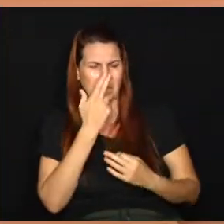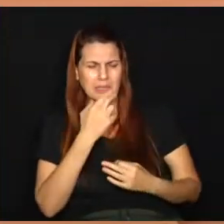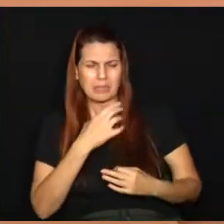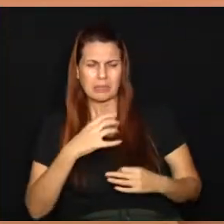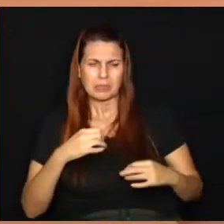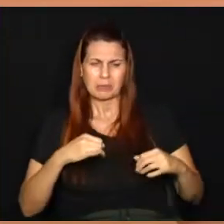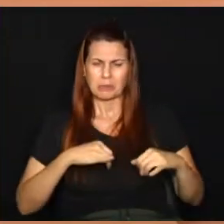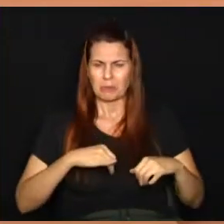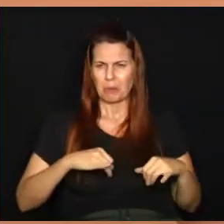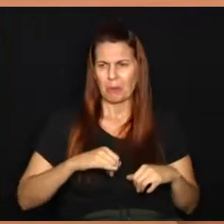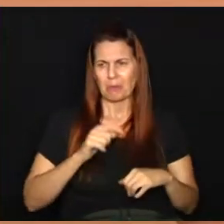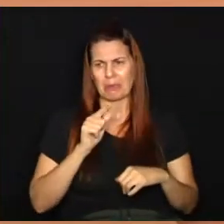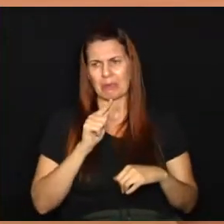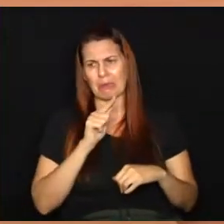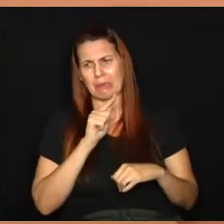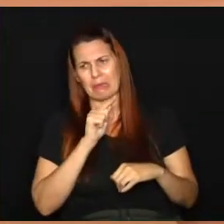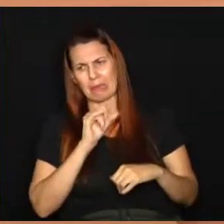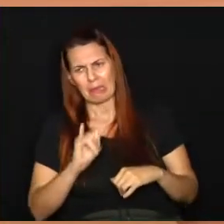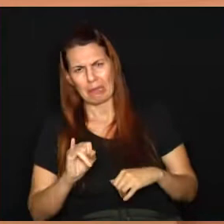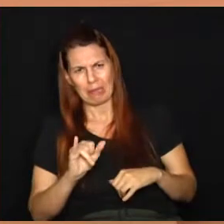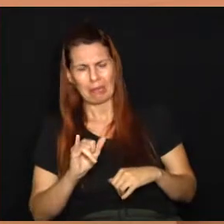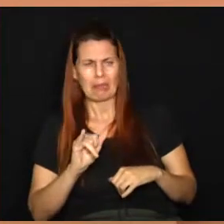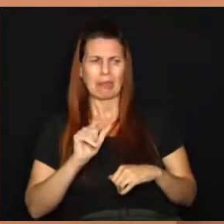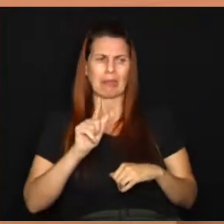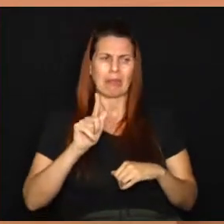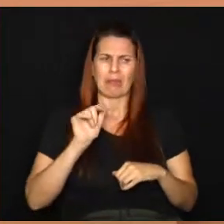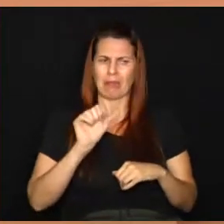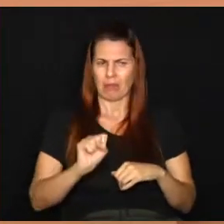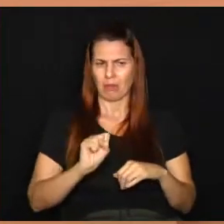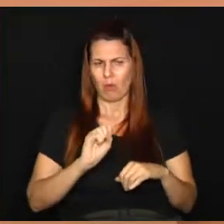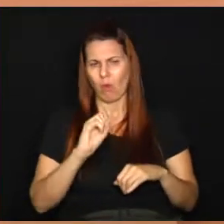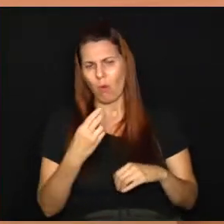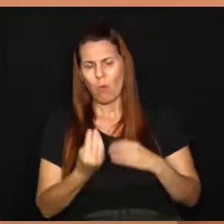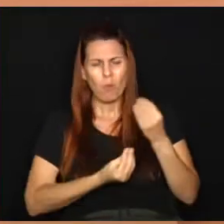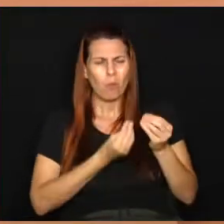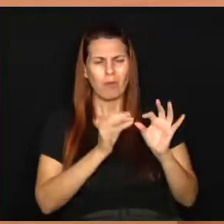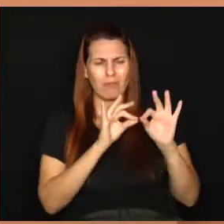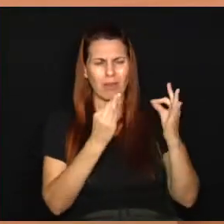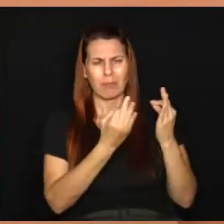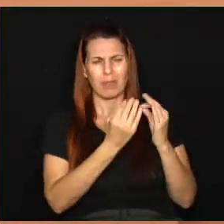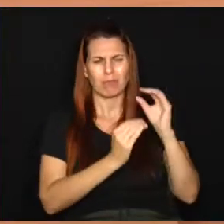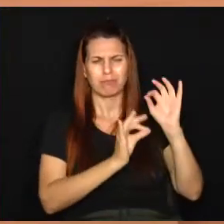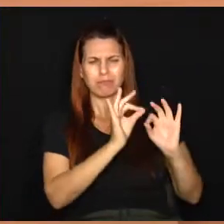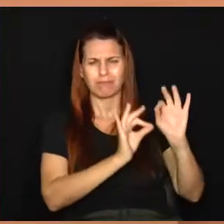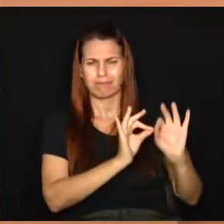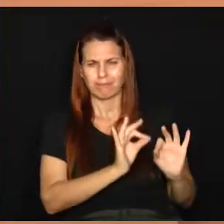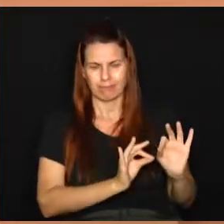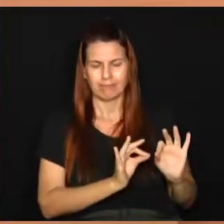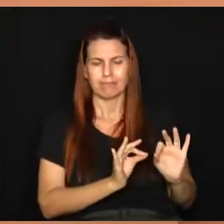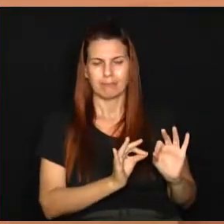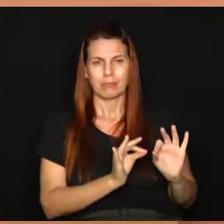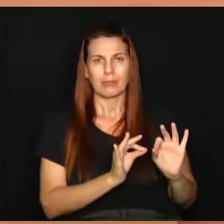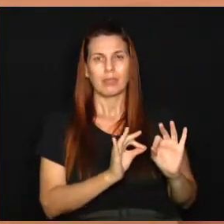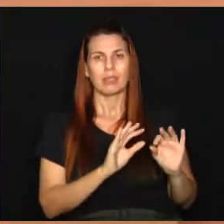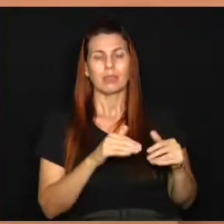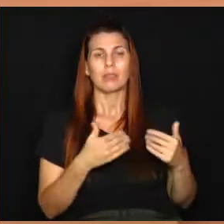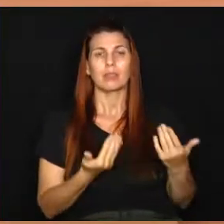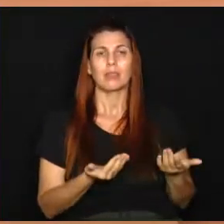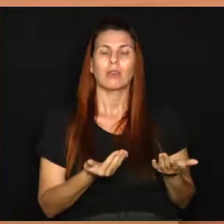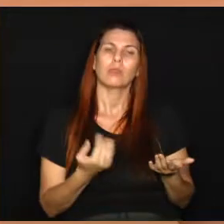um gay, por uma lésbica, que tipo de estrutura familiar é, né? Então, assim, na verdade, a